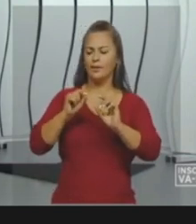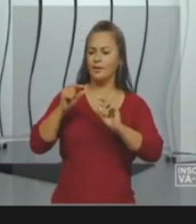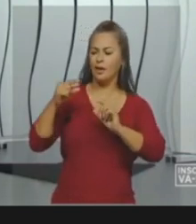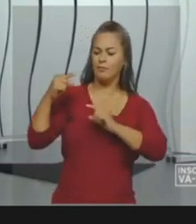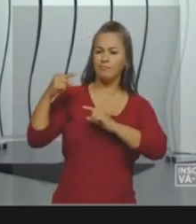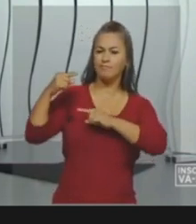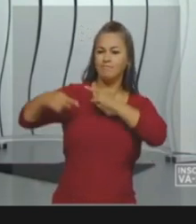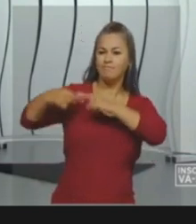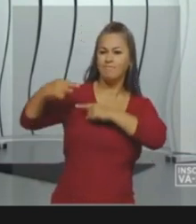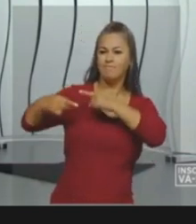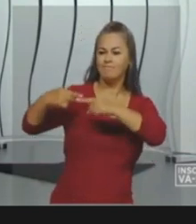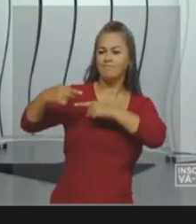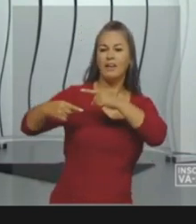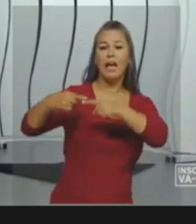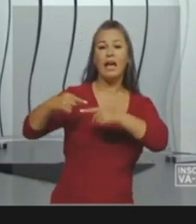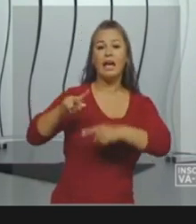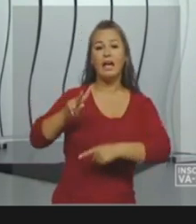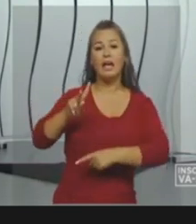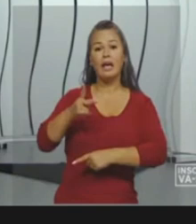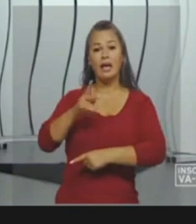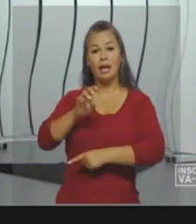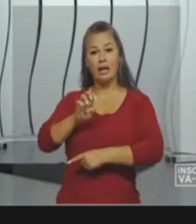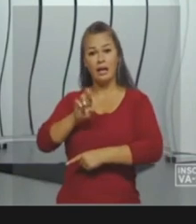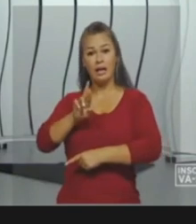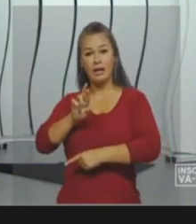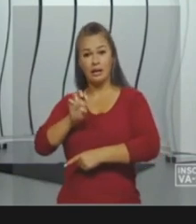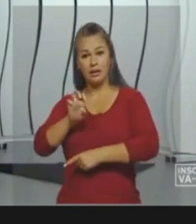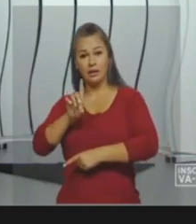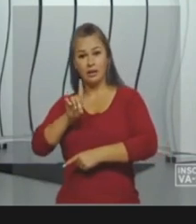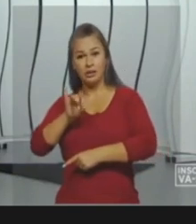então, aí com as leis de Mendel.